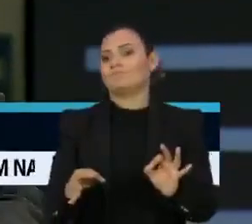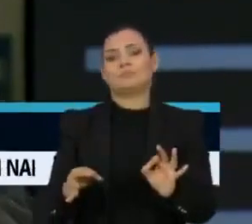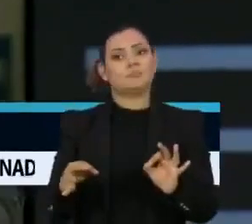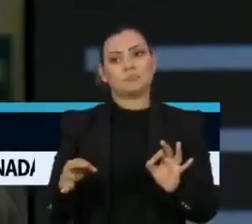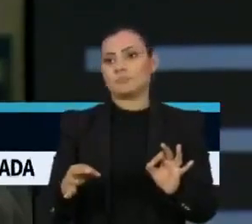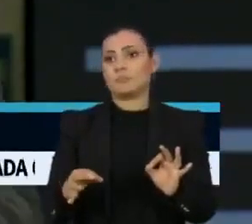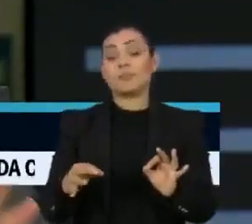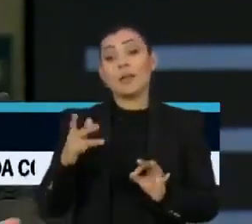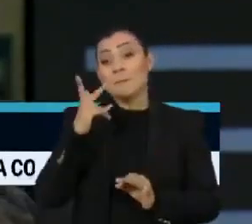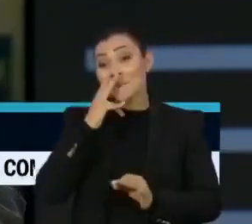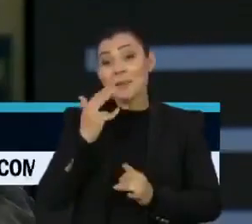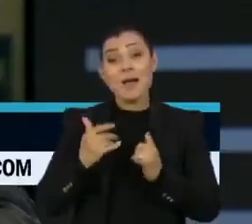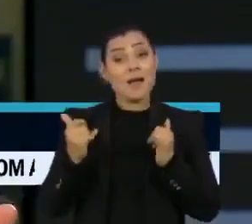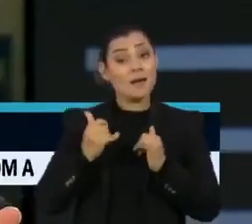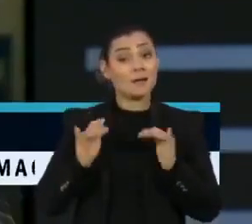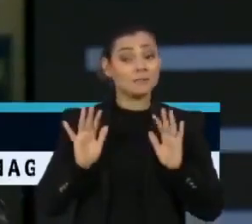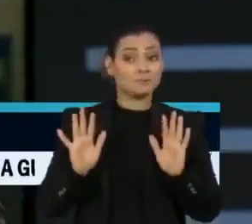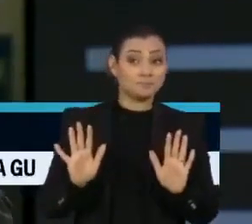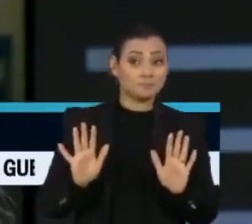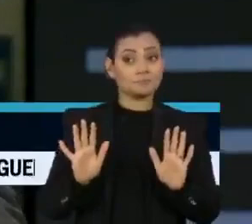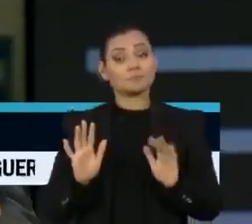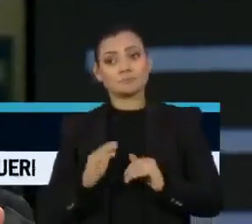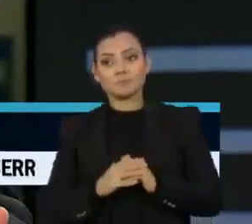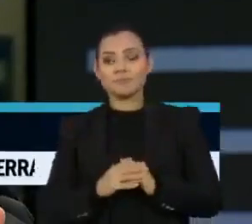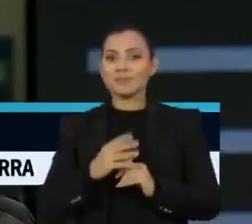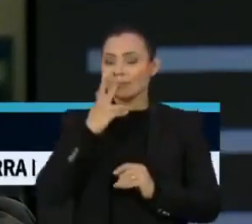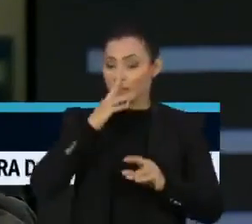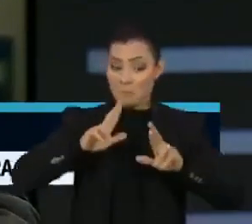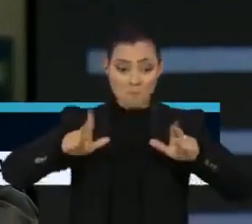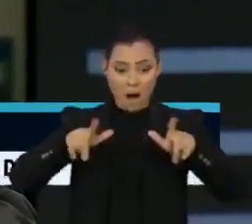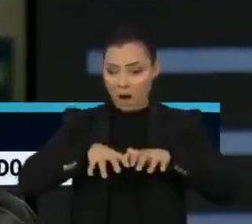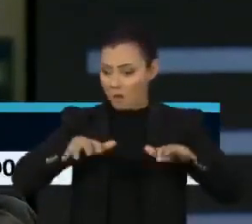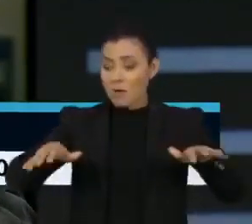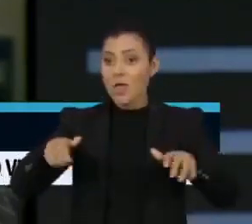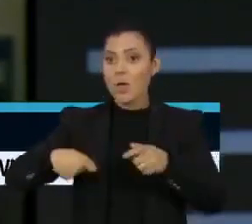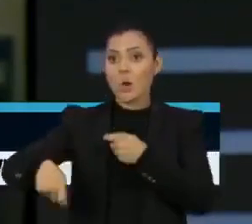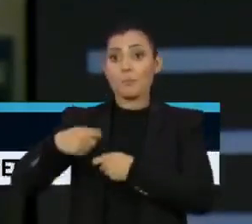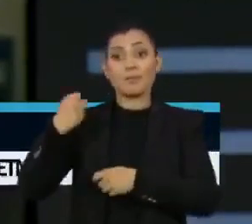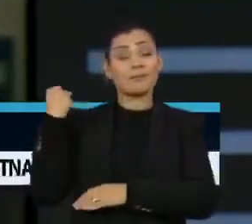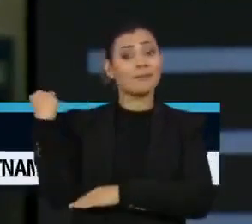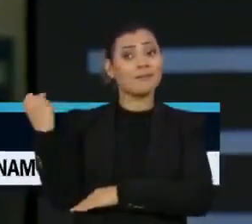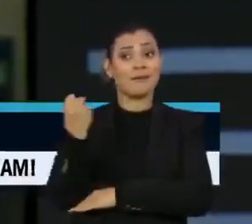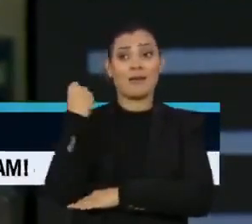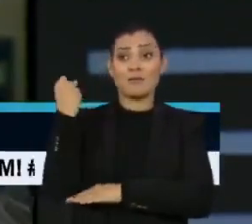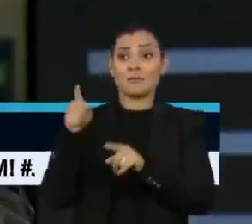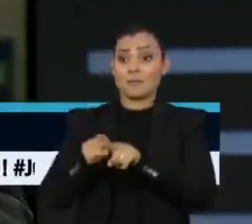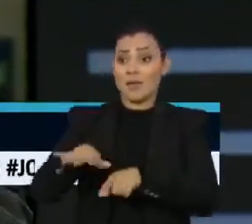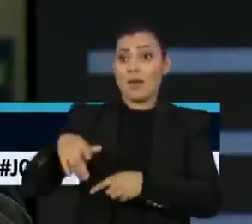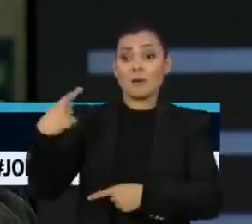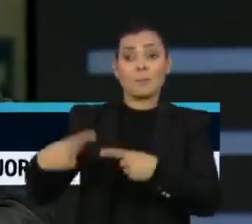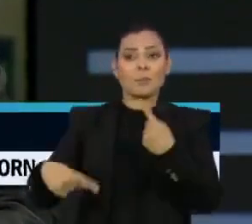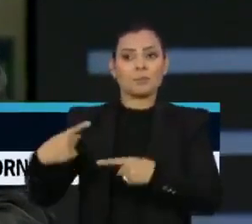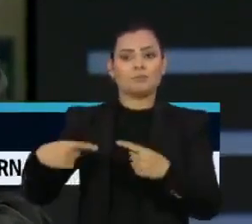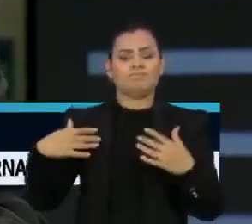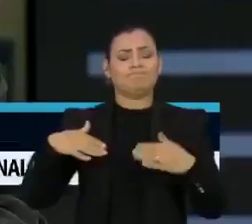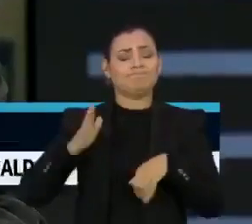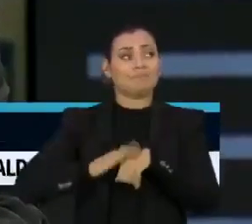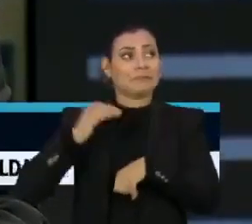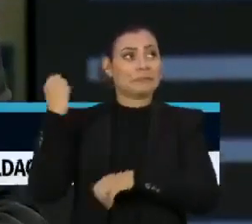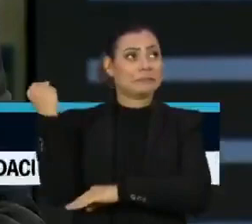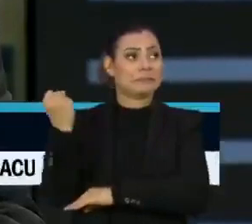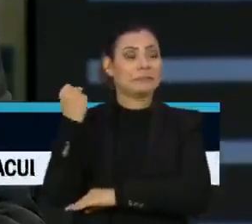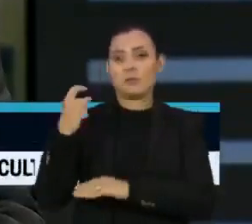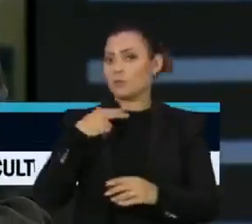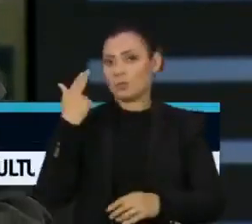nenhuma me parece que essa essa essa dicotomia da economia é gravíssimo e do ponto de vista político mais ainda não é